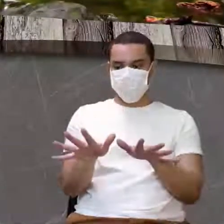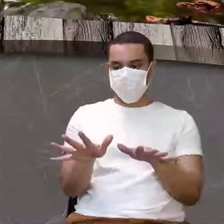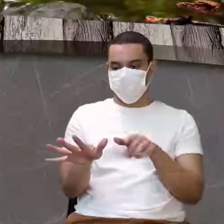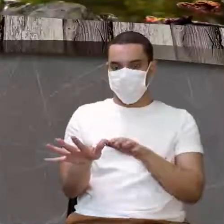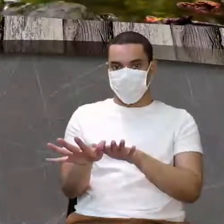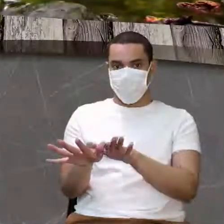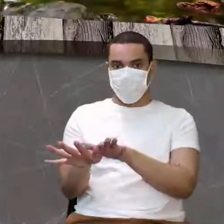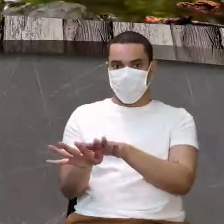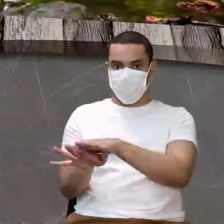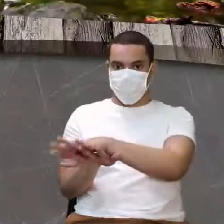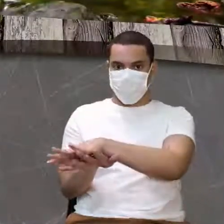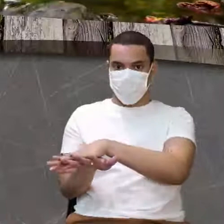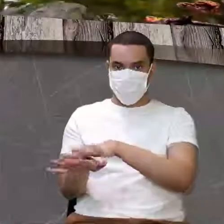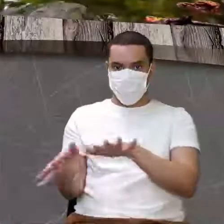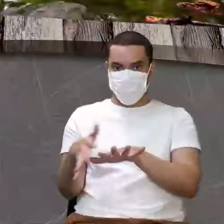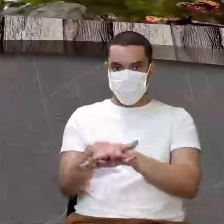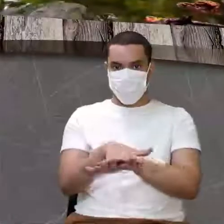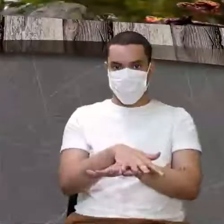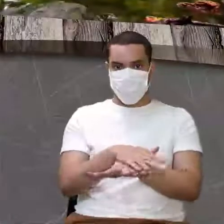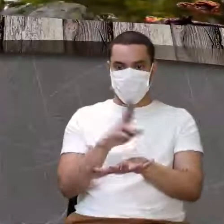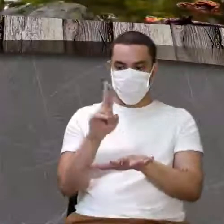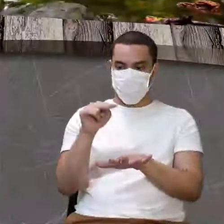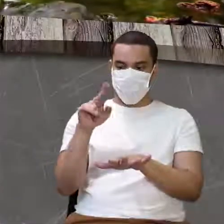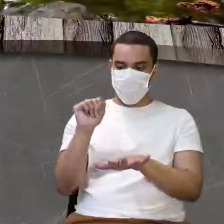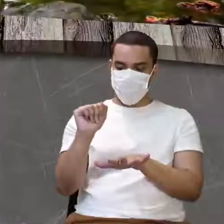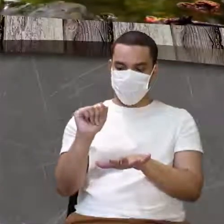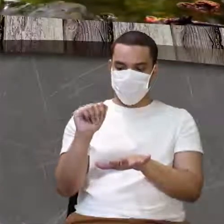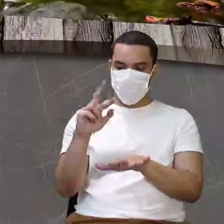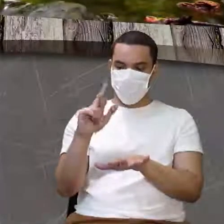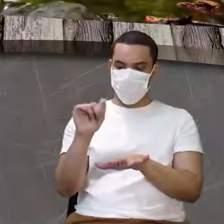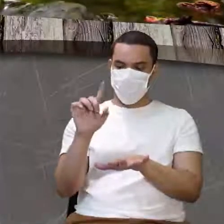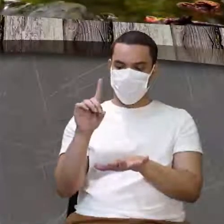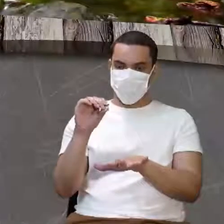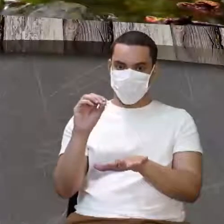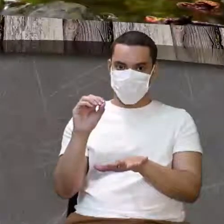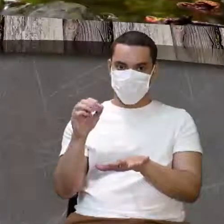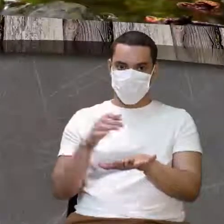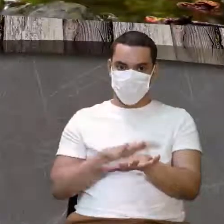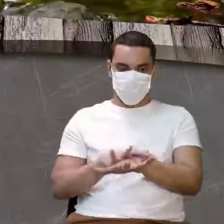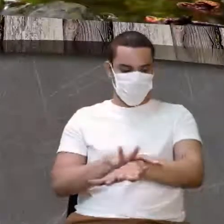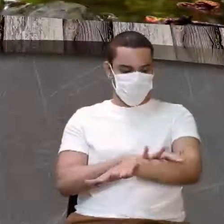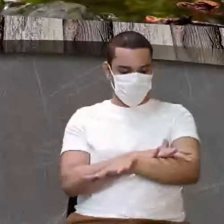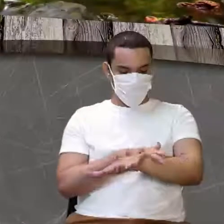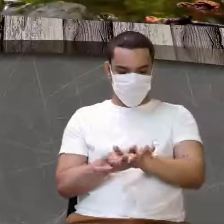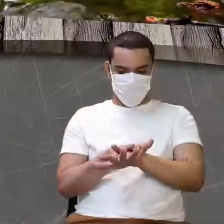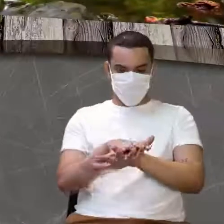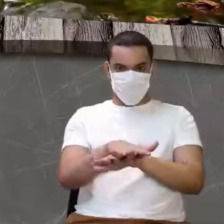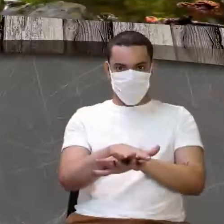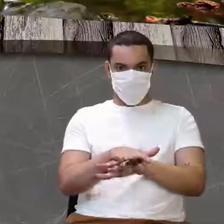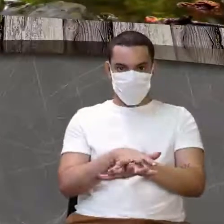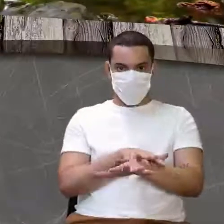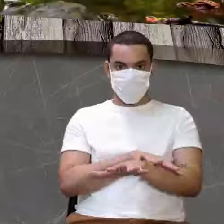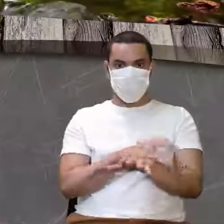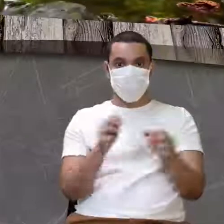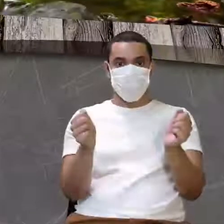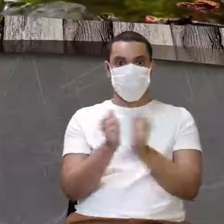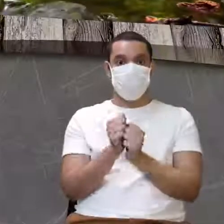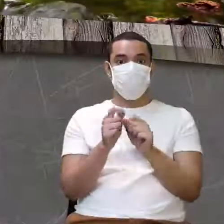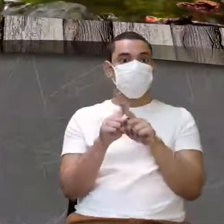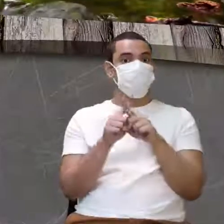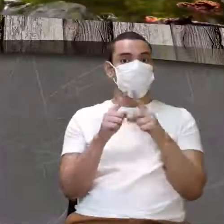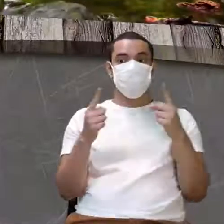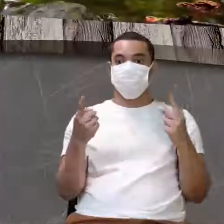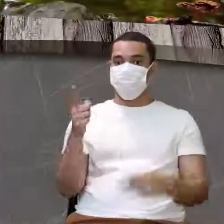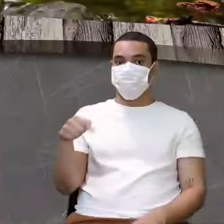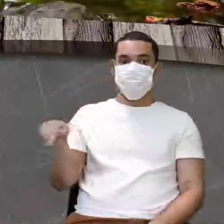a una, o rádio, que forma essa parte, né, do nosso braço. Só que eles